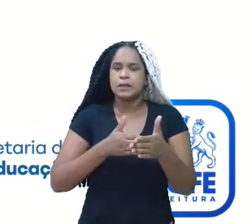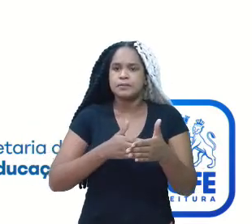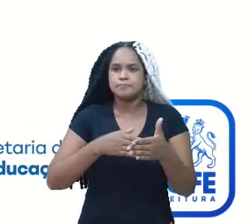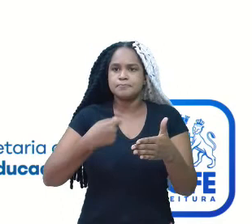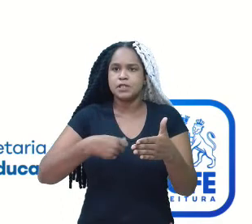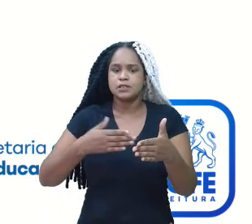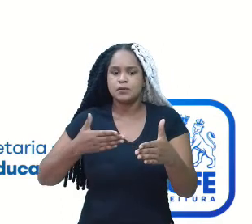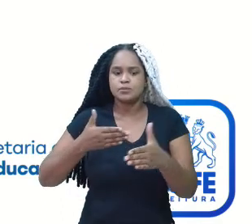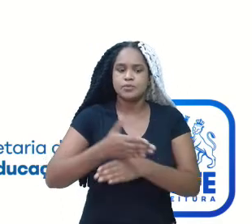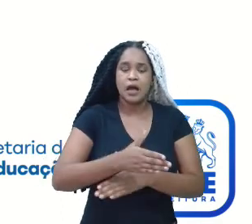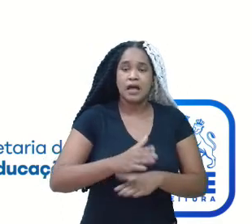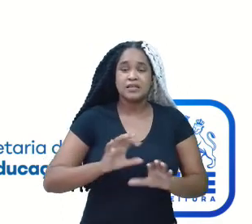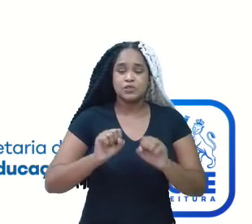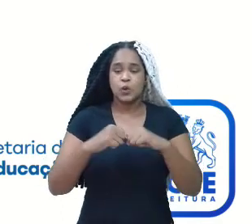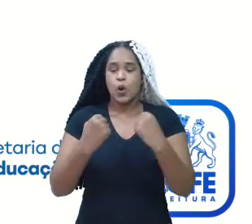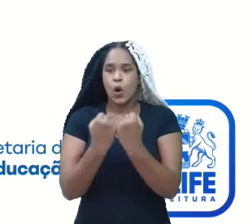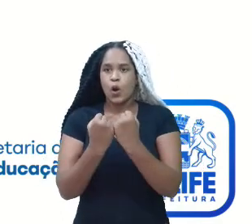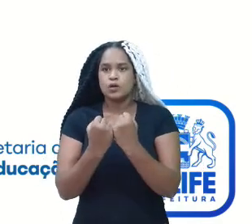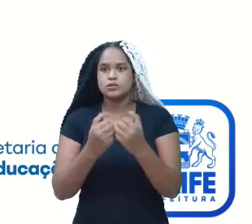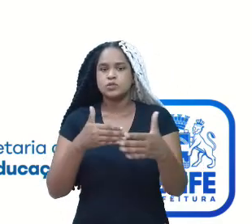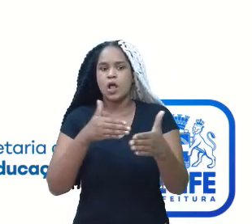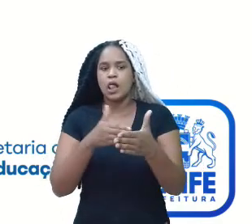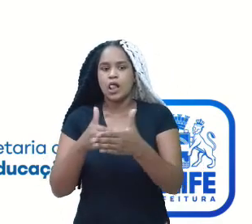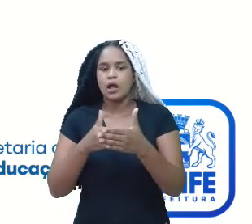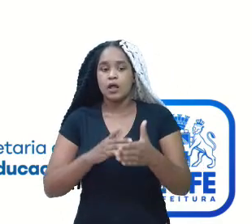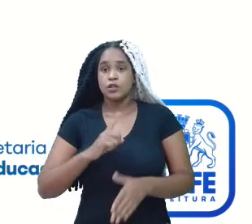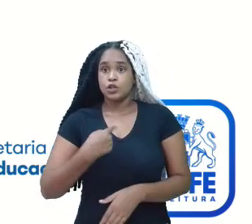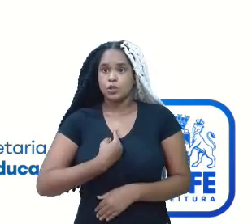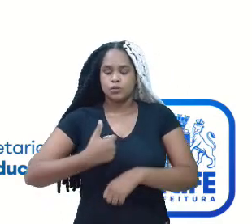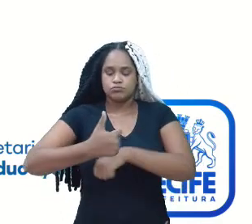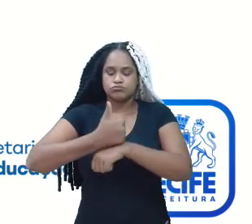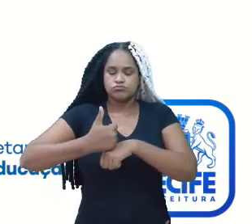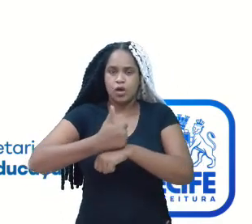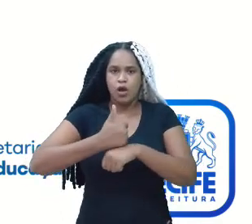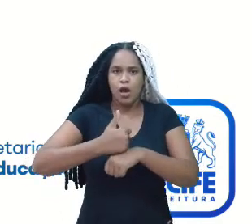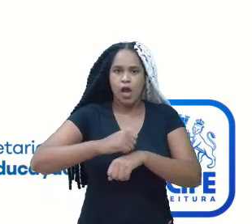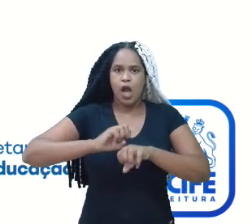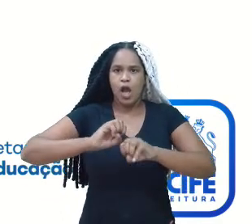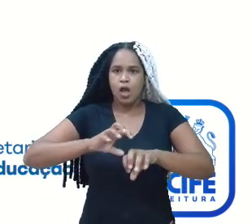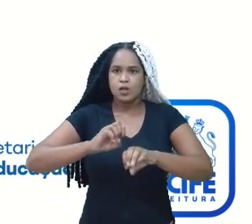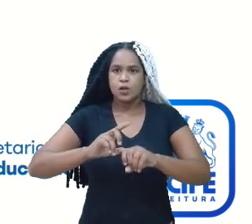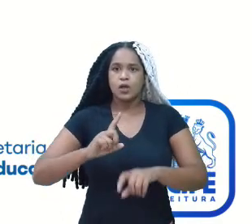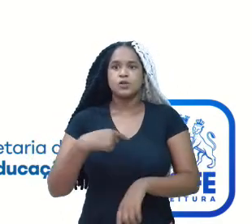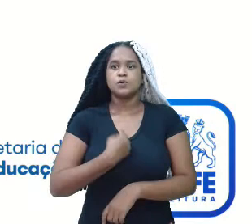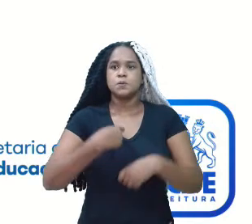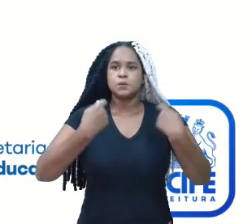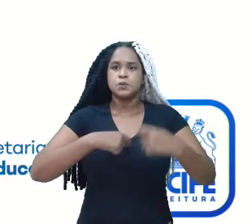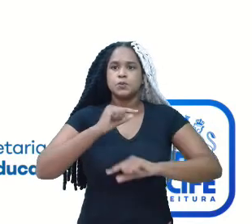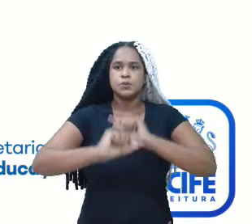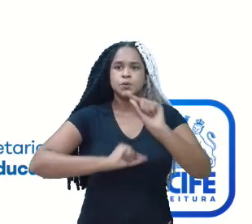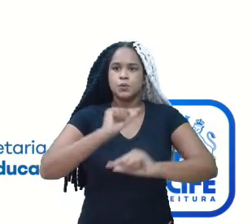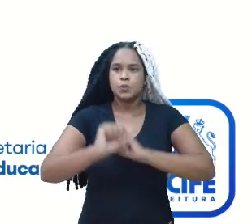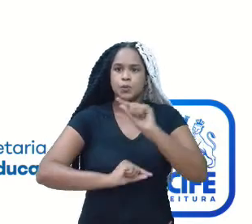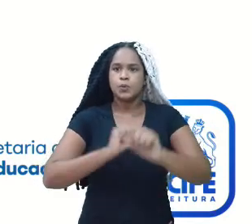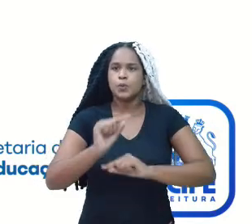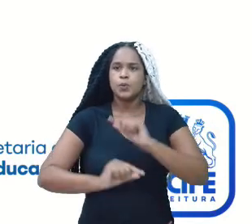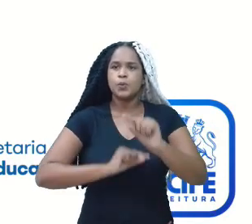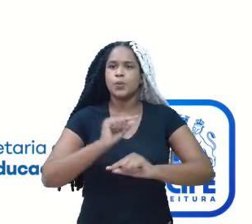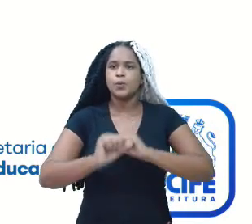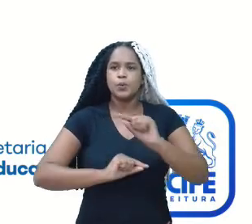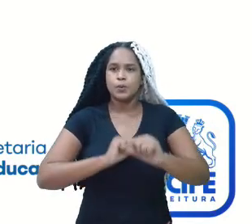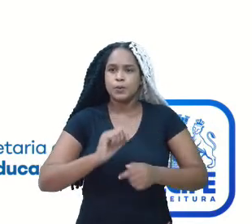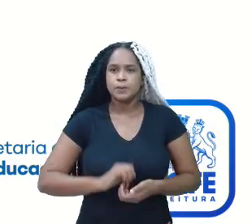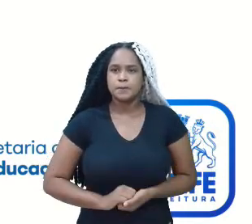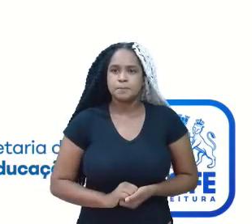mediante a sociedade. E nós, como profissionais da educação, devemos tratar todas as pessoas, inclusive em especiais